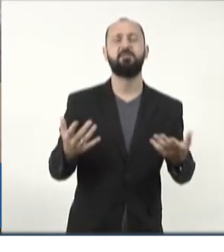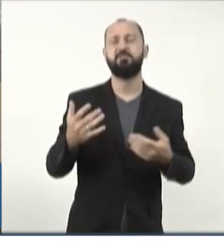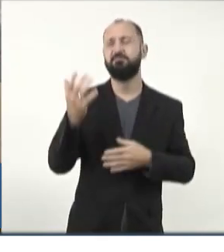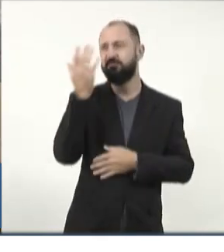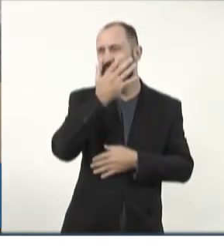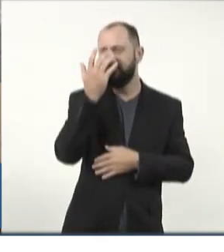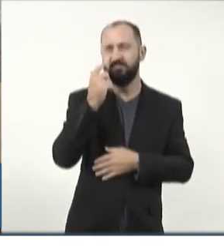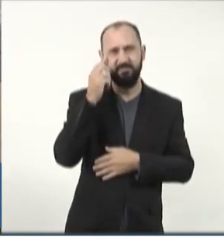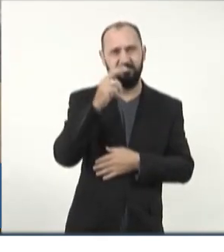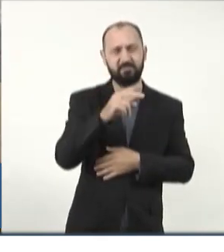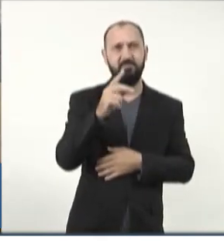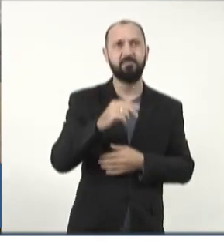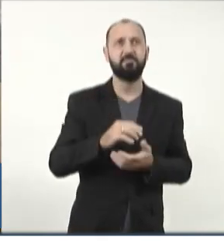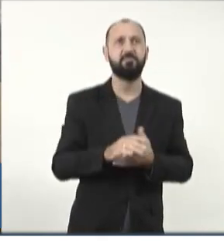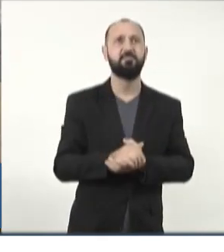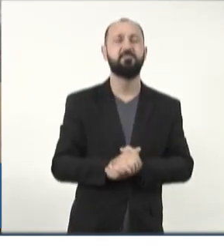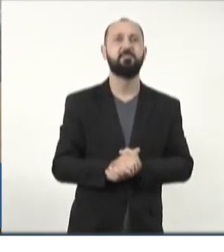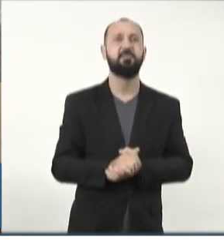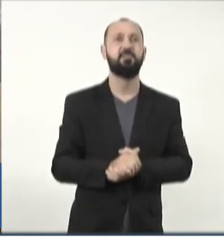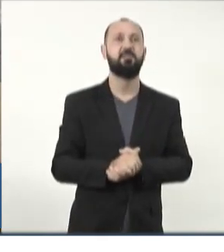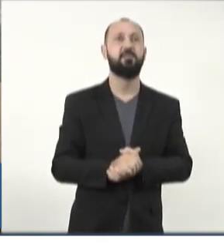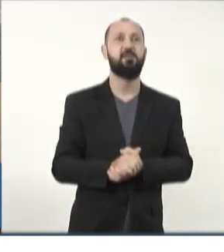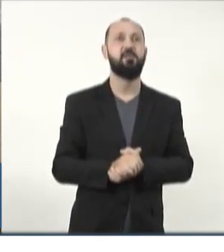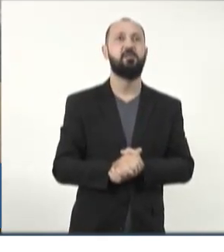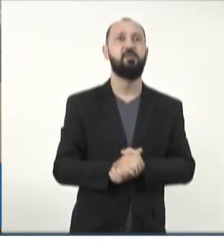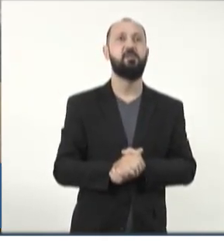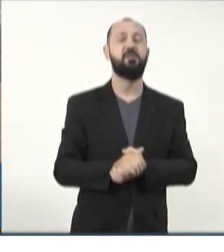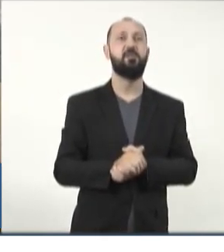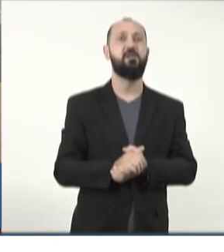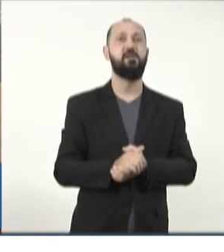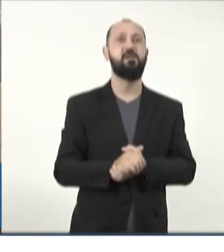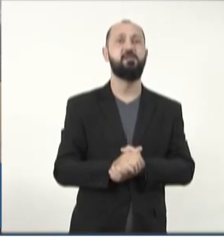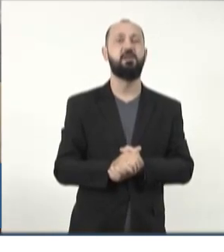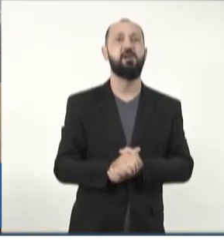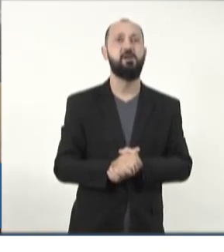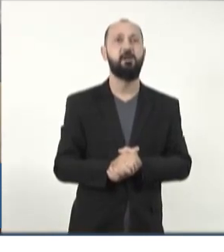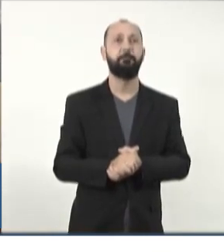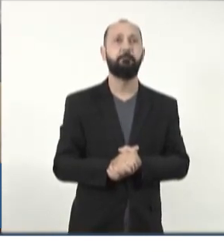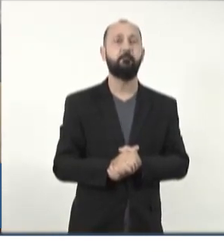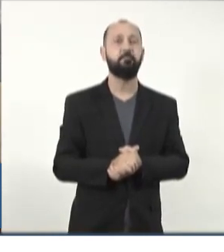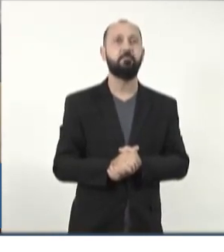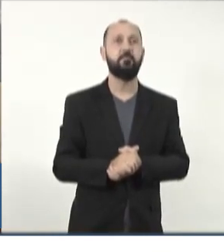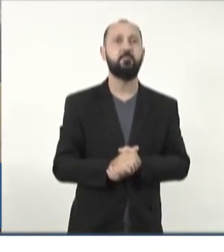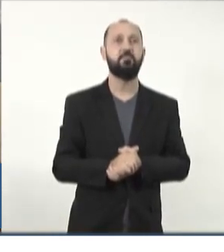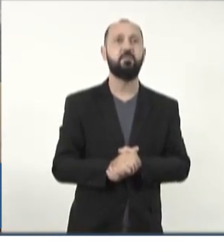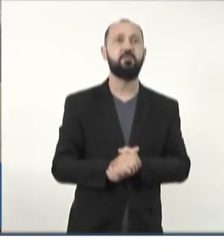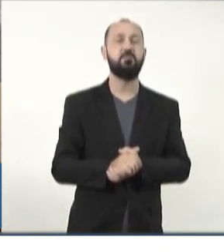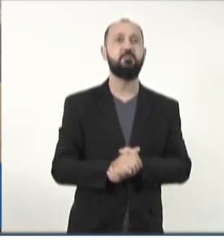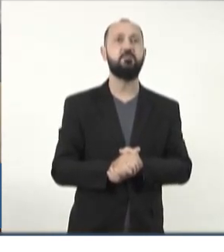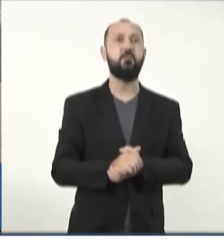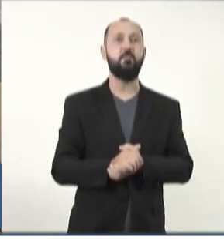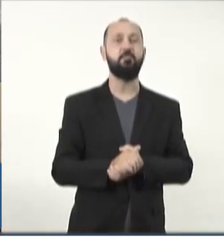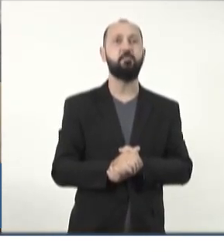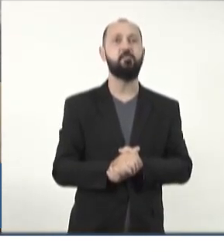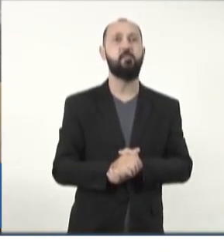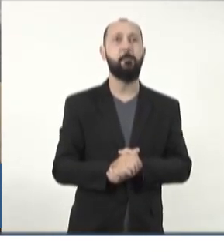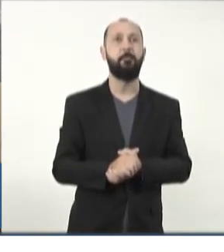Porque eu queria... Vocês estão vendo isso aqui? É importante mostrar as imagens para o pessoal lá de trás. Se possível, se der para mostrar essa imagem